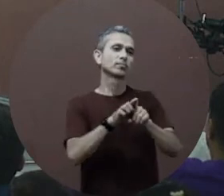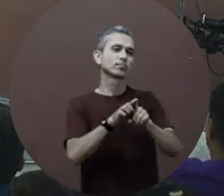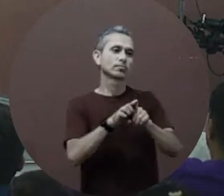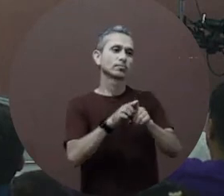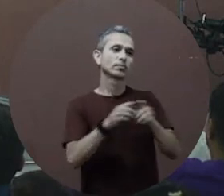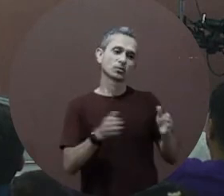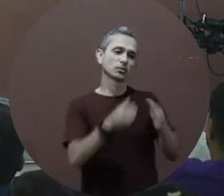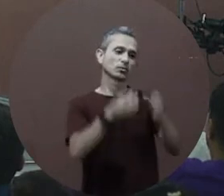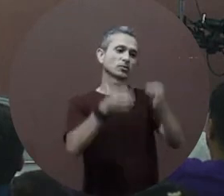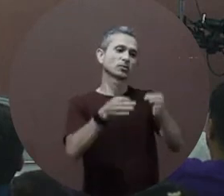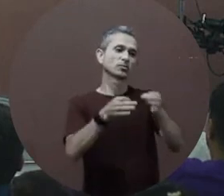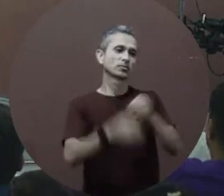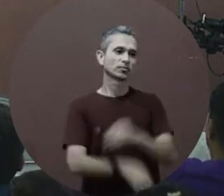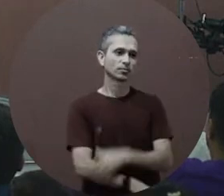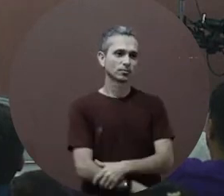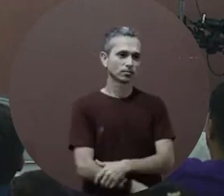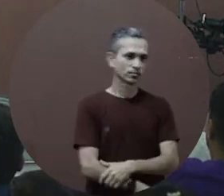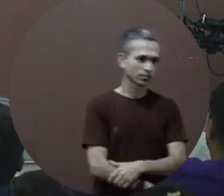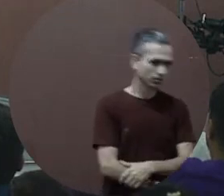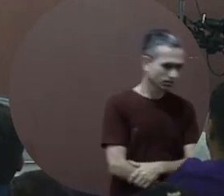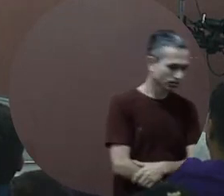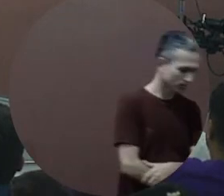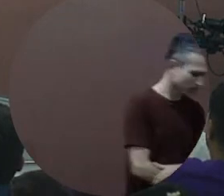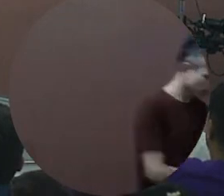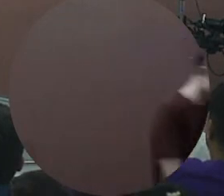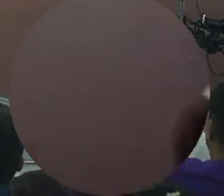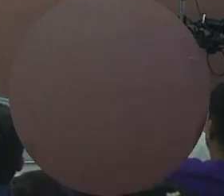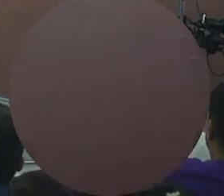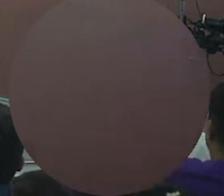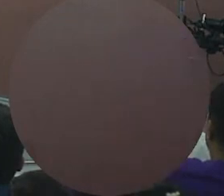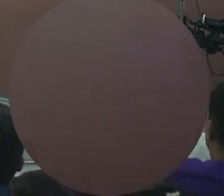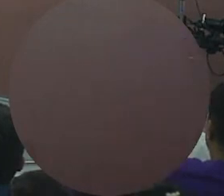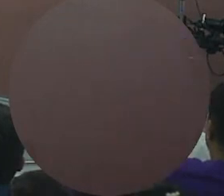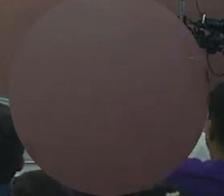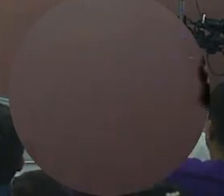porque esse é o caminho. Vamos orar?